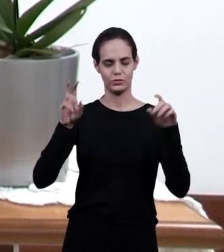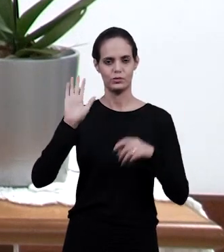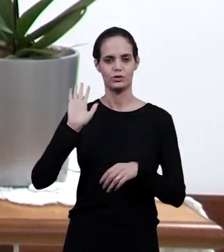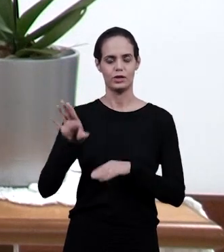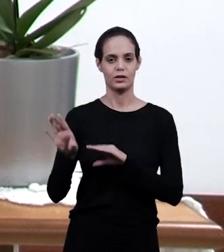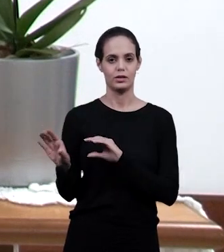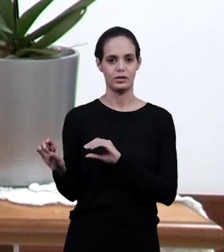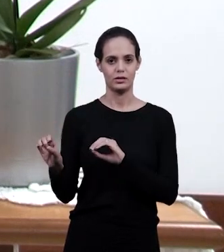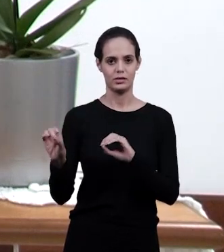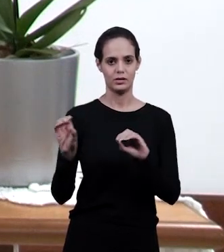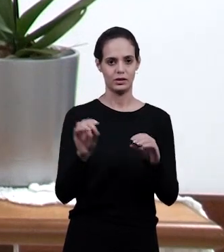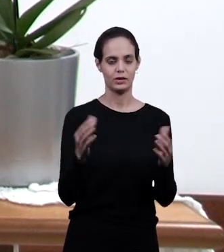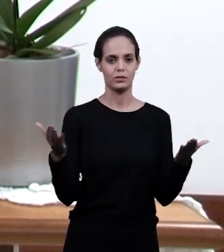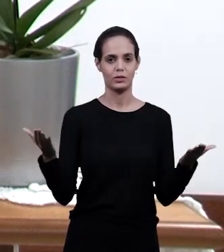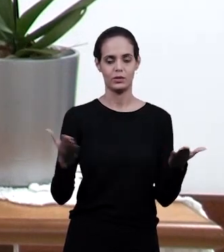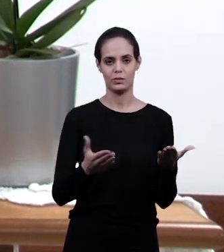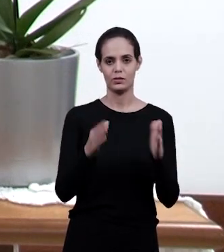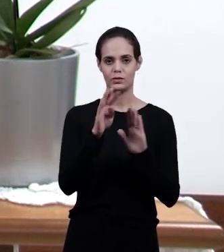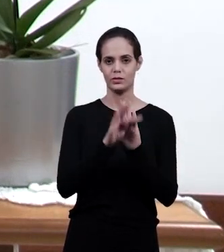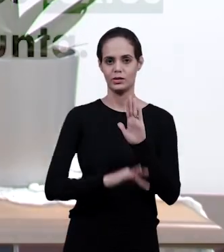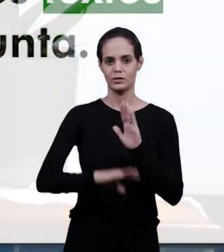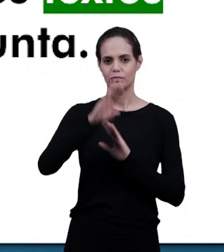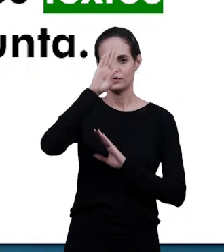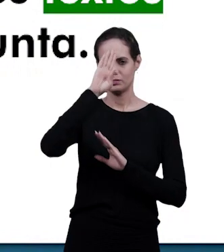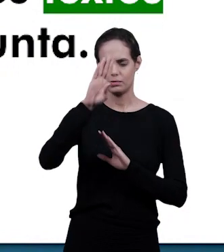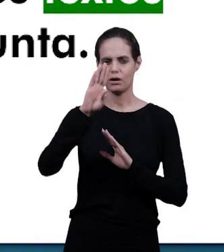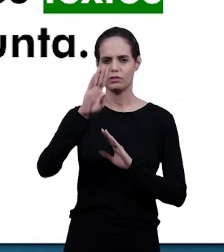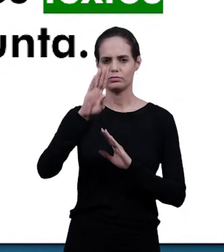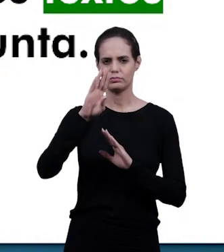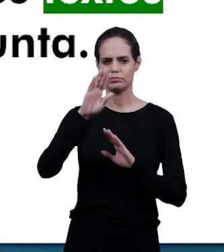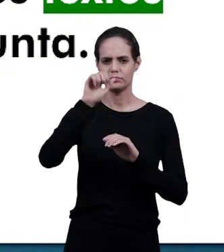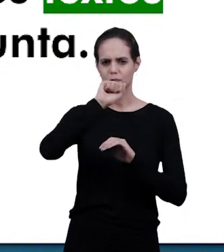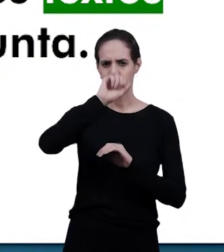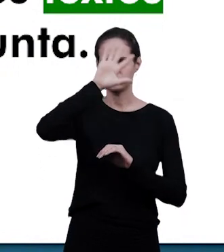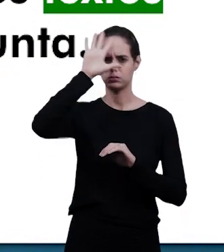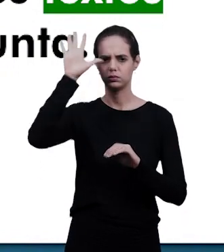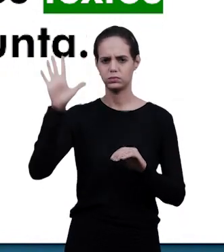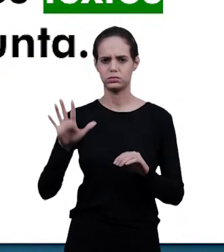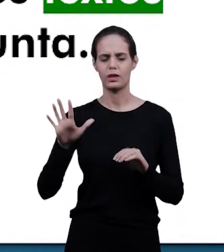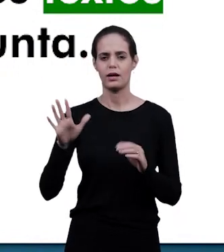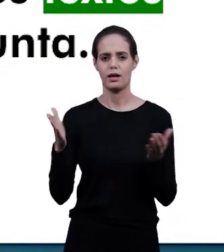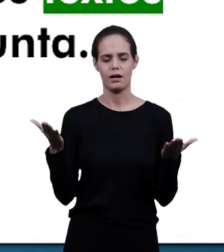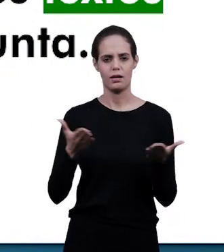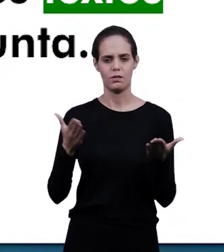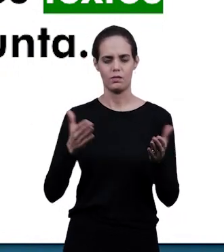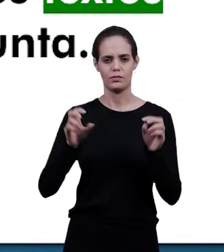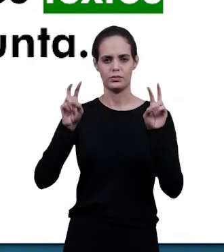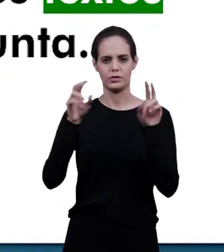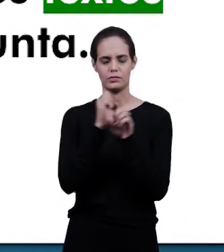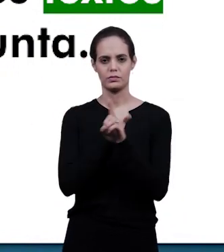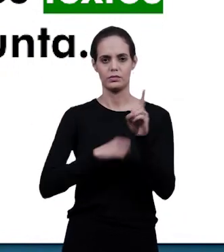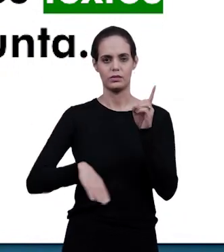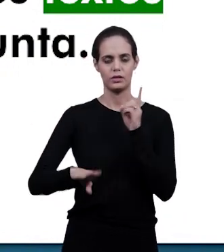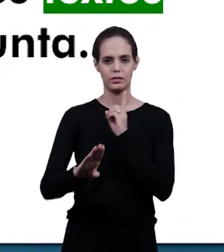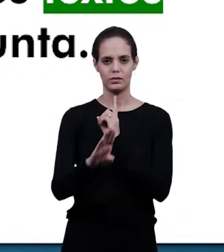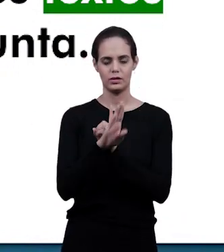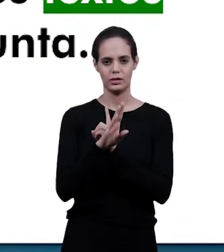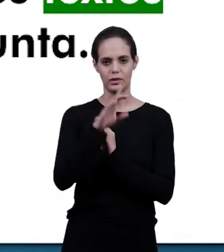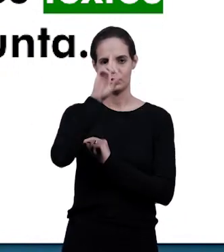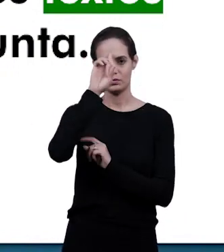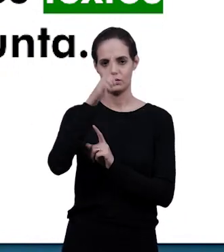abordados. Por isso então, o texto principal diz: ampliando um pouco os assuntos tratados na Escola Bíblica Dominical do